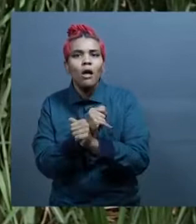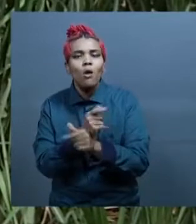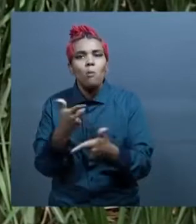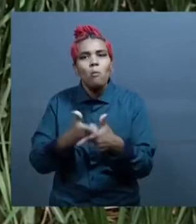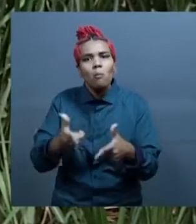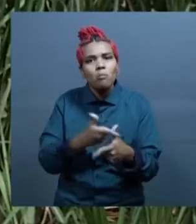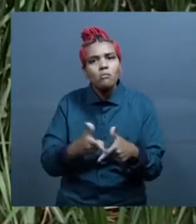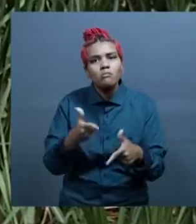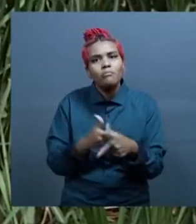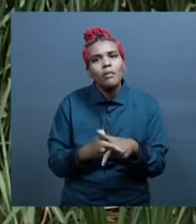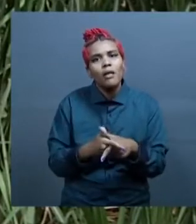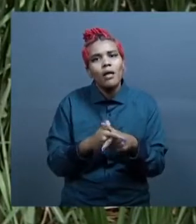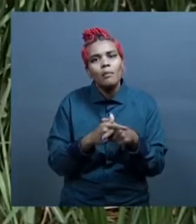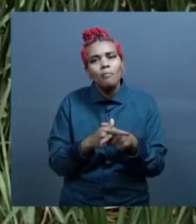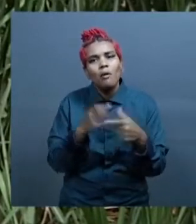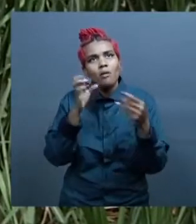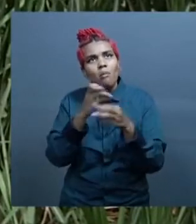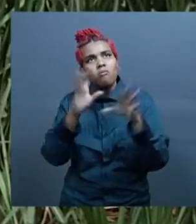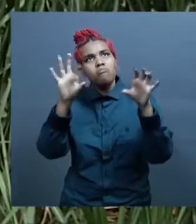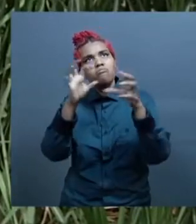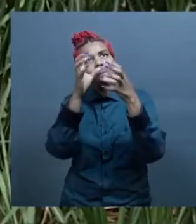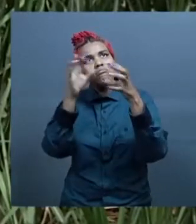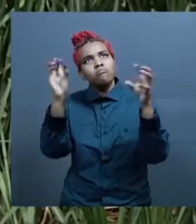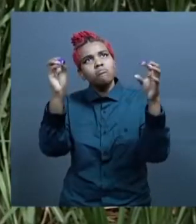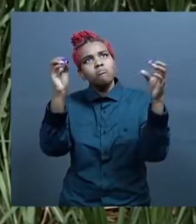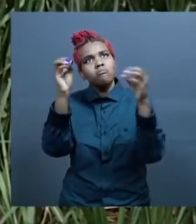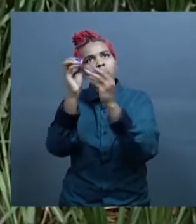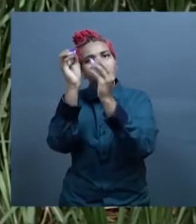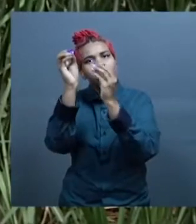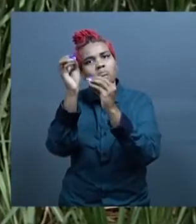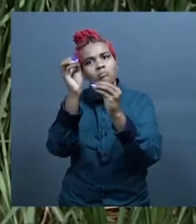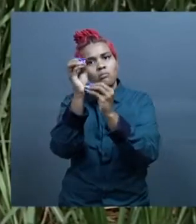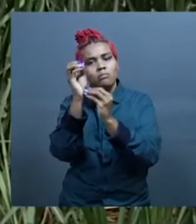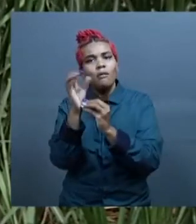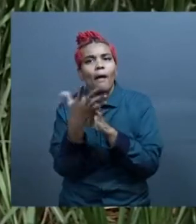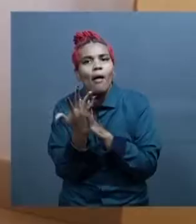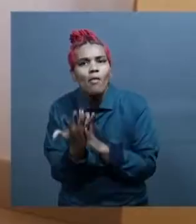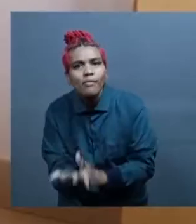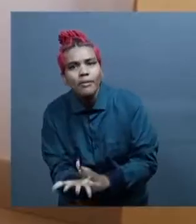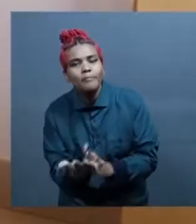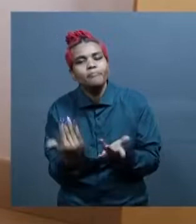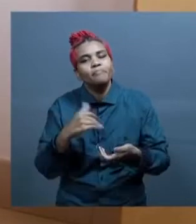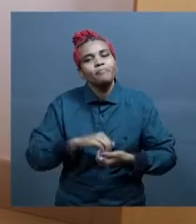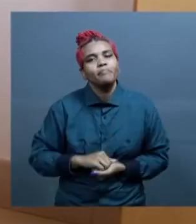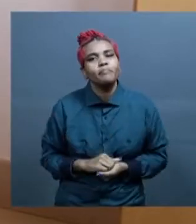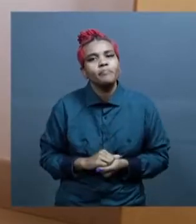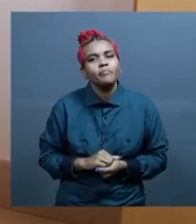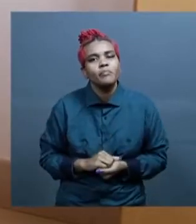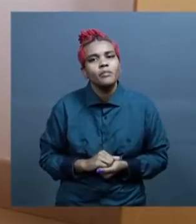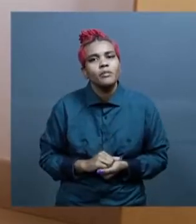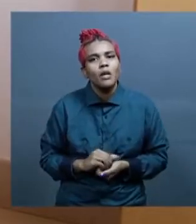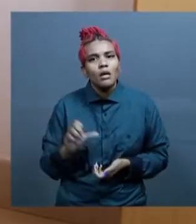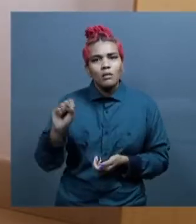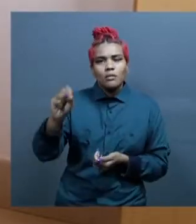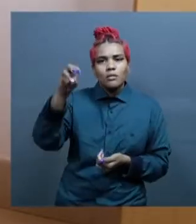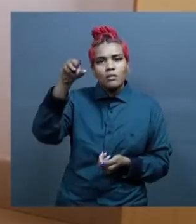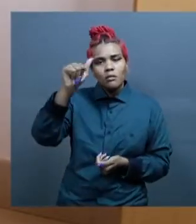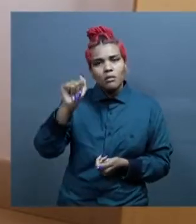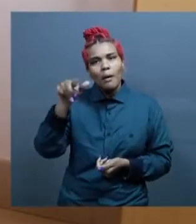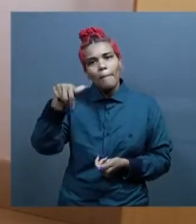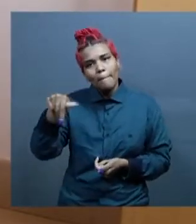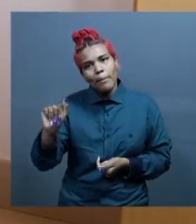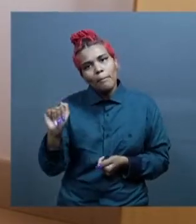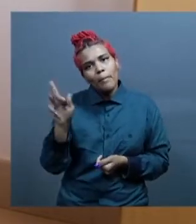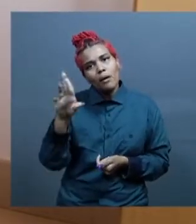e em alguns casos superar o teor de carbono que a gente encontrava na mata samara carbone no instituto de engenharia